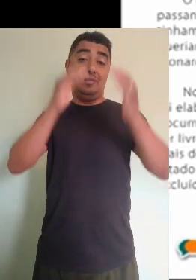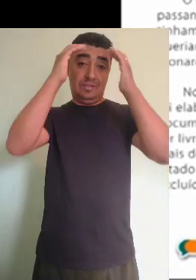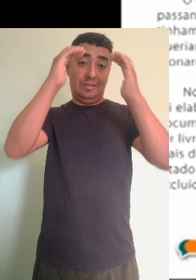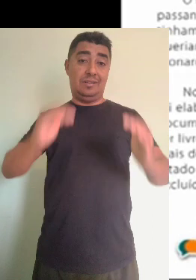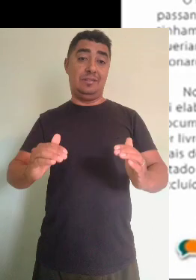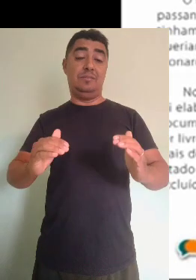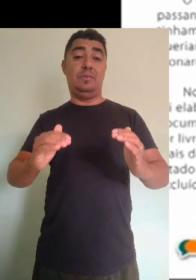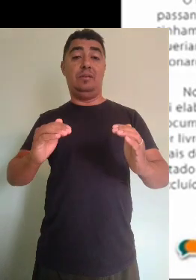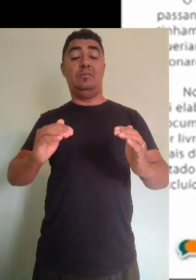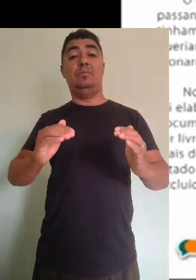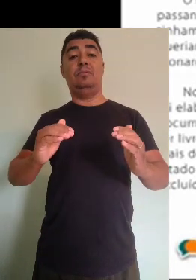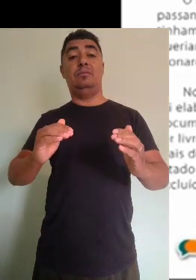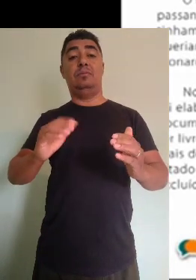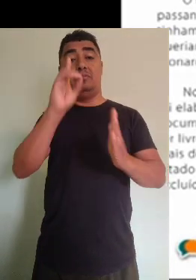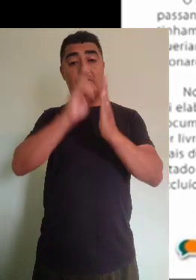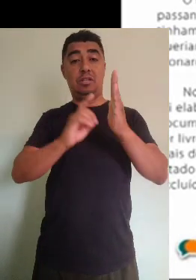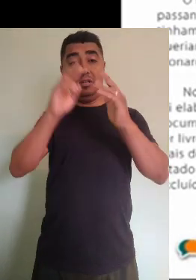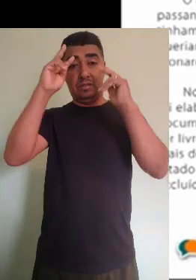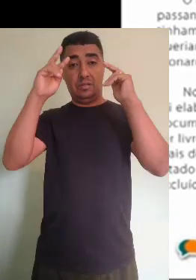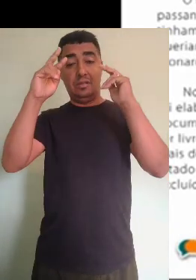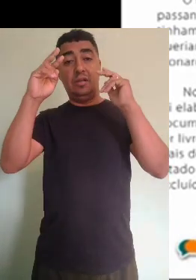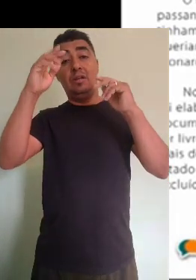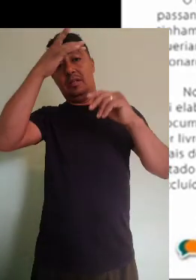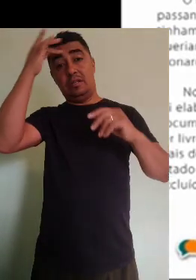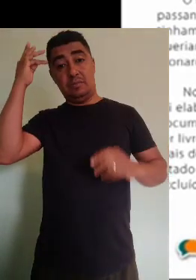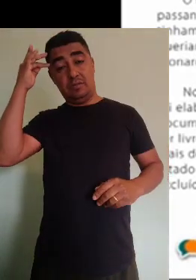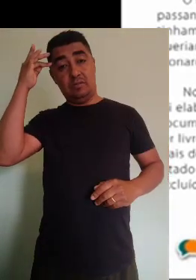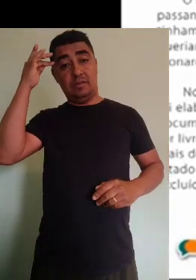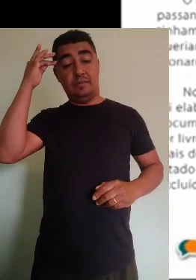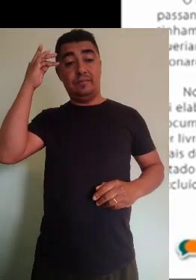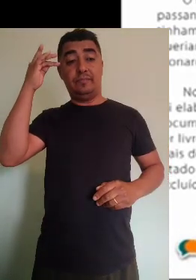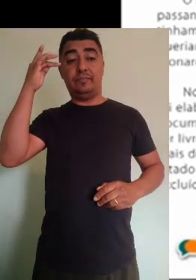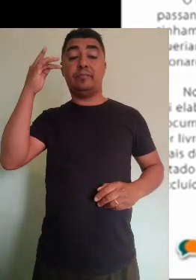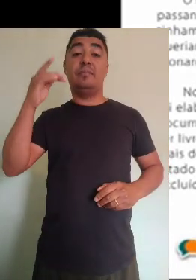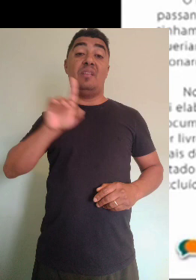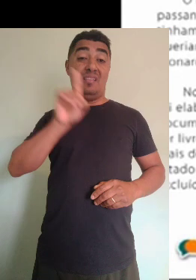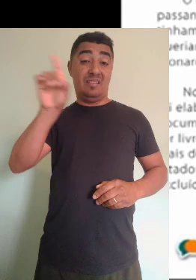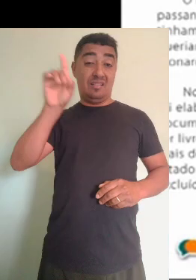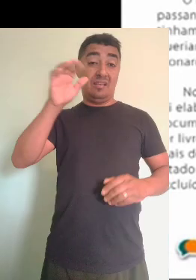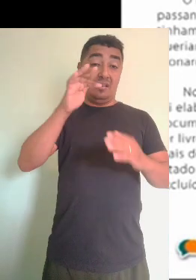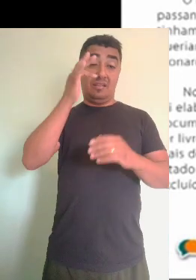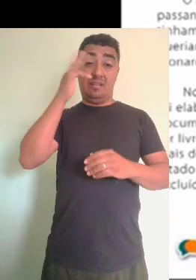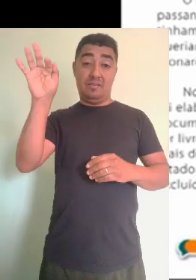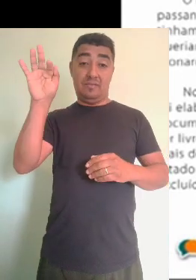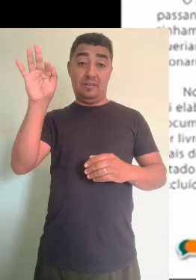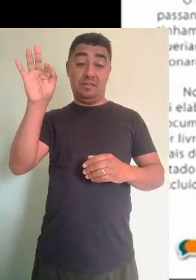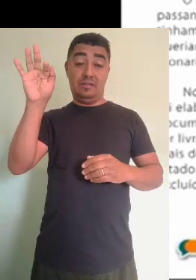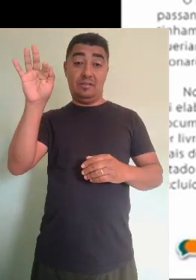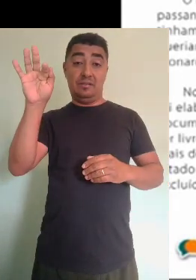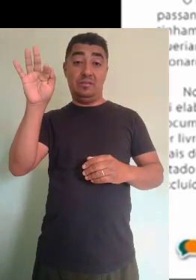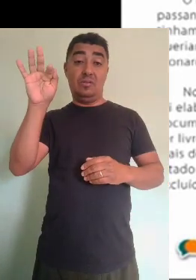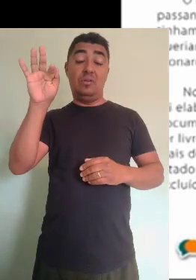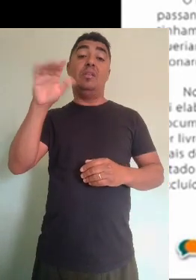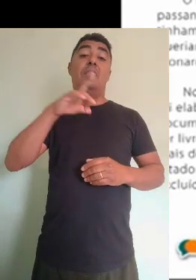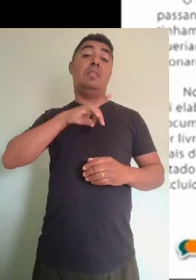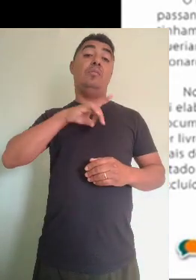isso acontece quando os governos se consideram os donos do poder. Um exemplo dessa atitude está na história da França, e foi